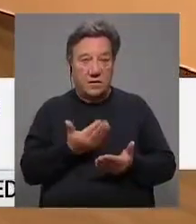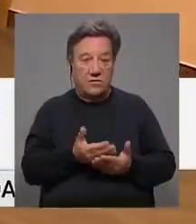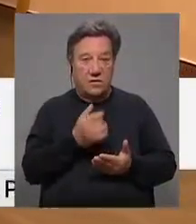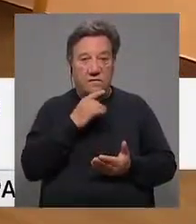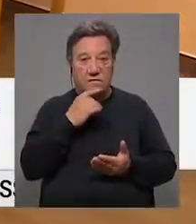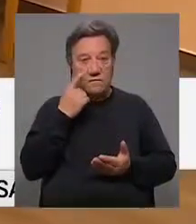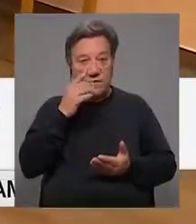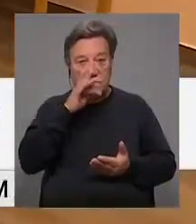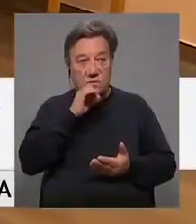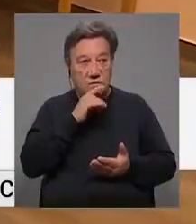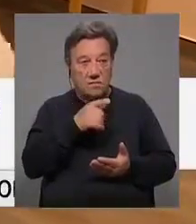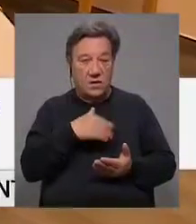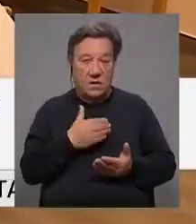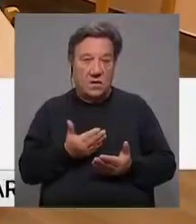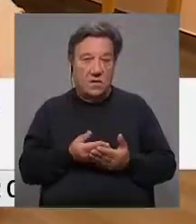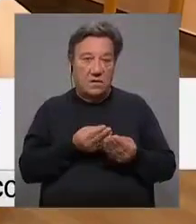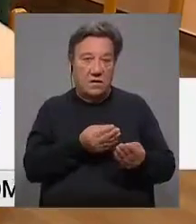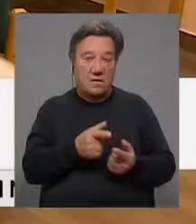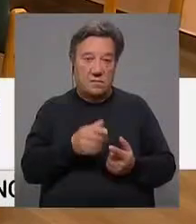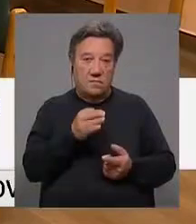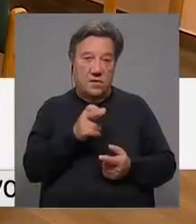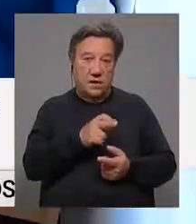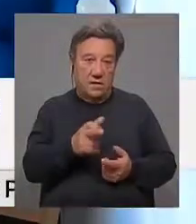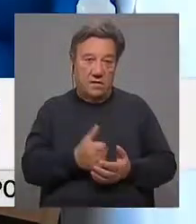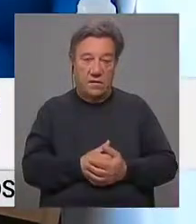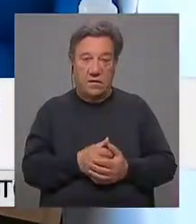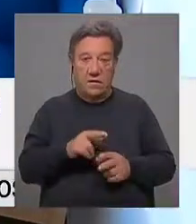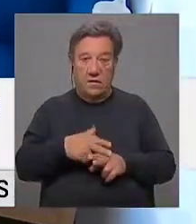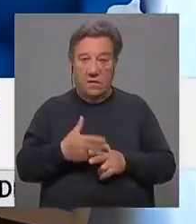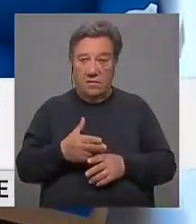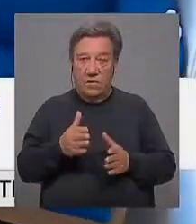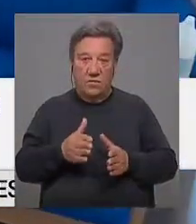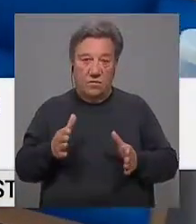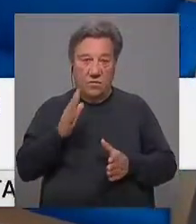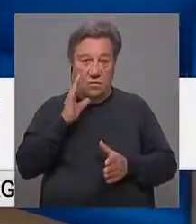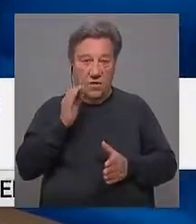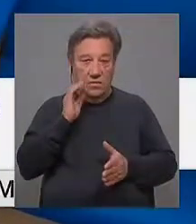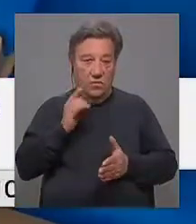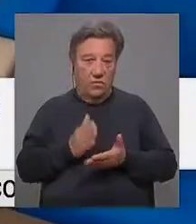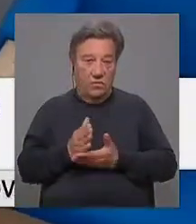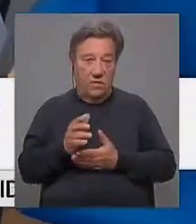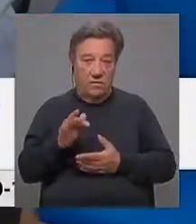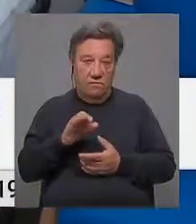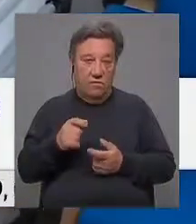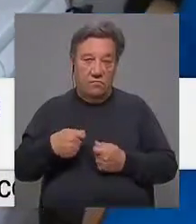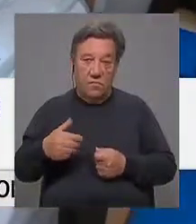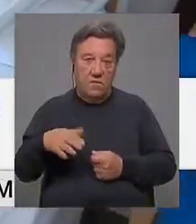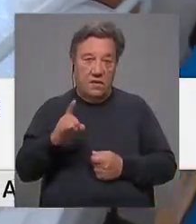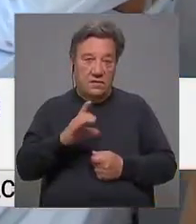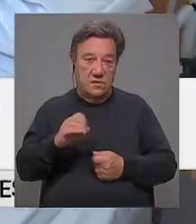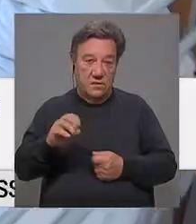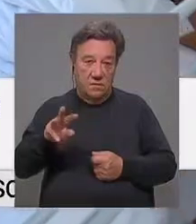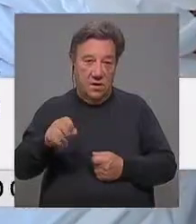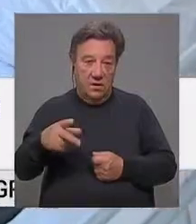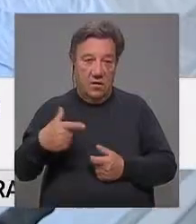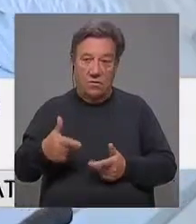se conseguimos candidatá-lo ao PRR. O alargamento da unidade de cuidados continuados do Fundão custou mais de 600 mil euros e passa